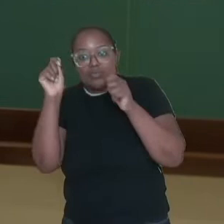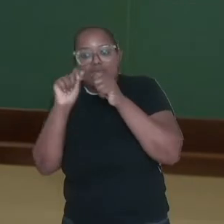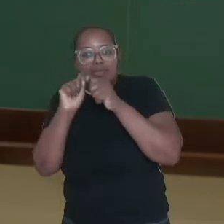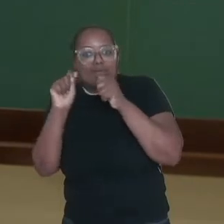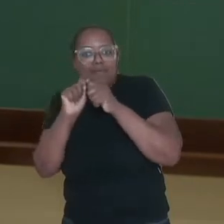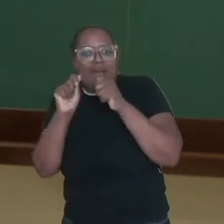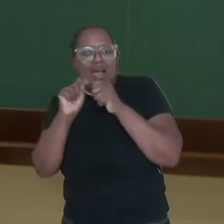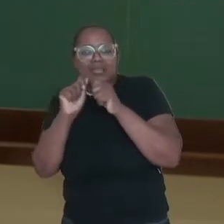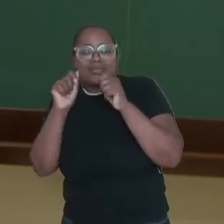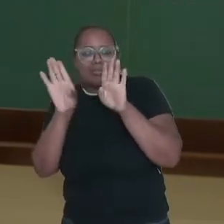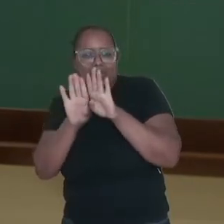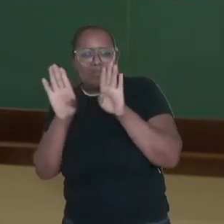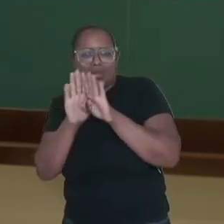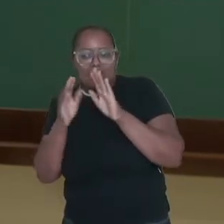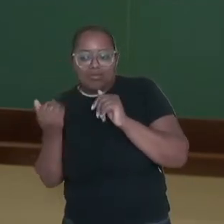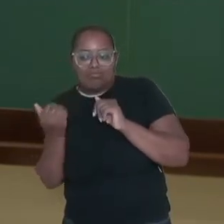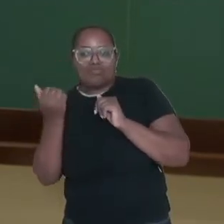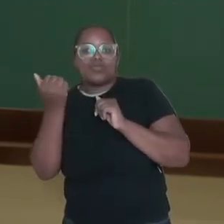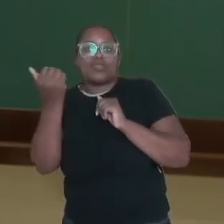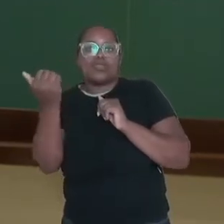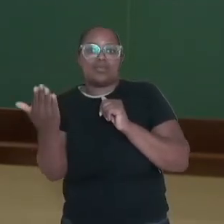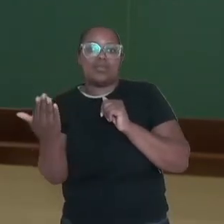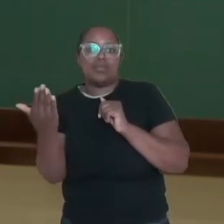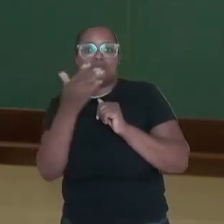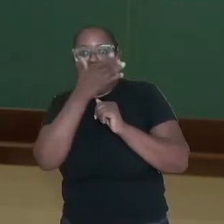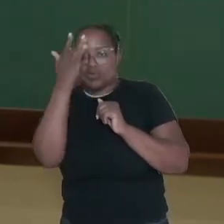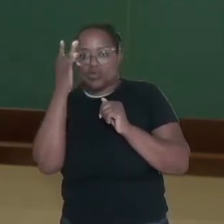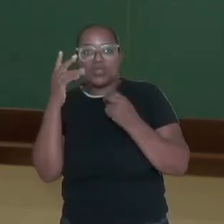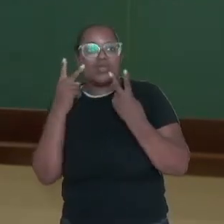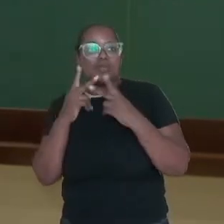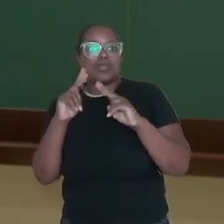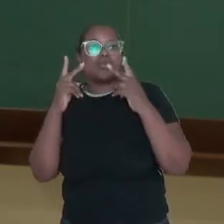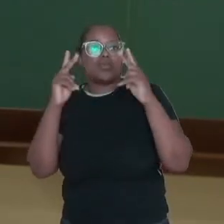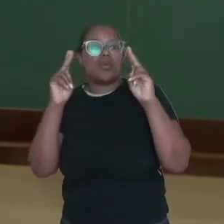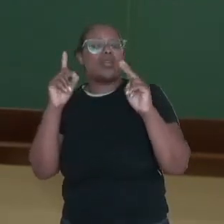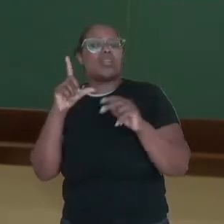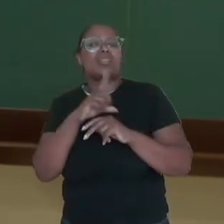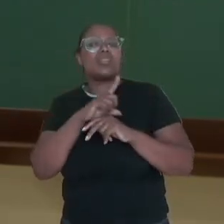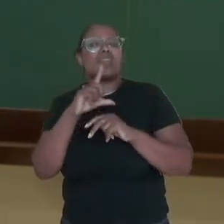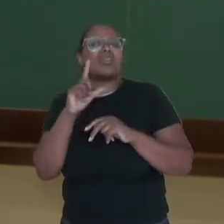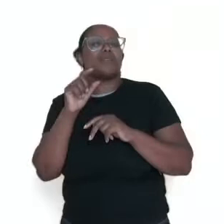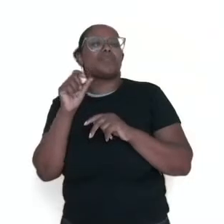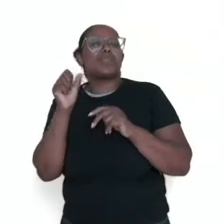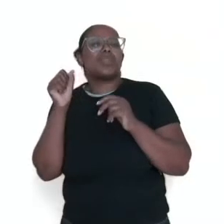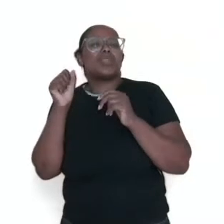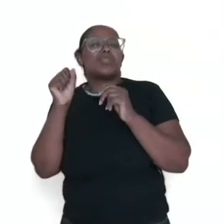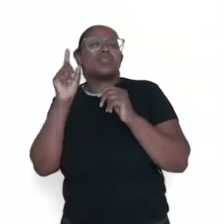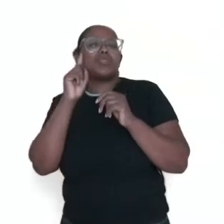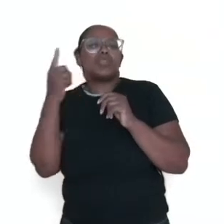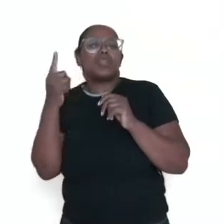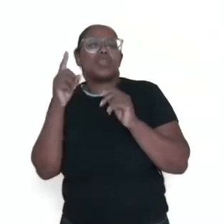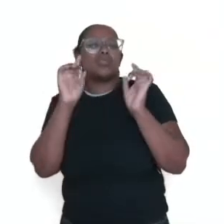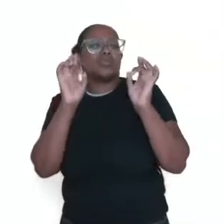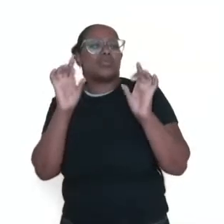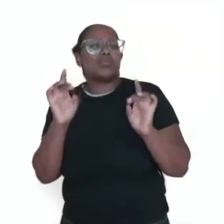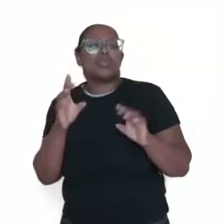dali sairia um campeão dessa competição, que se tem notícia, data do dia